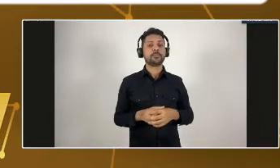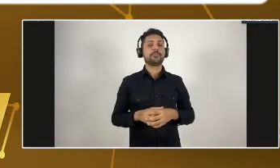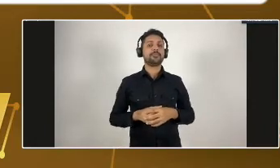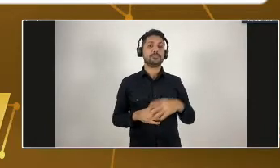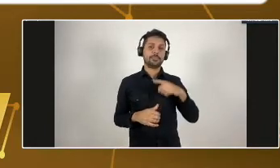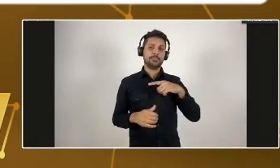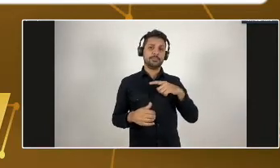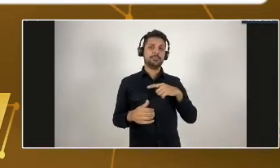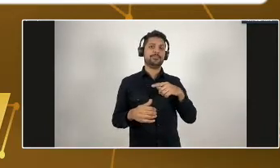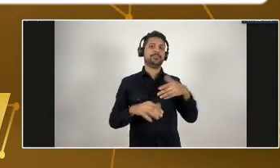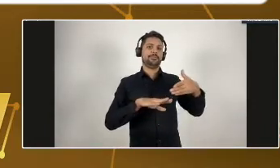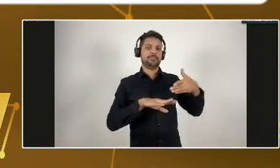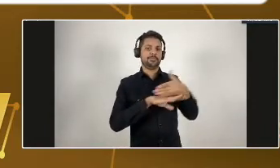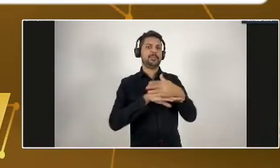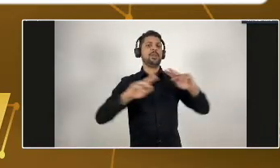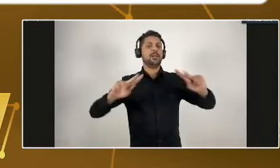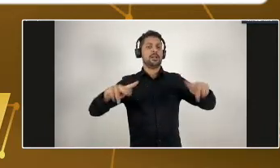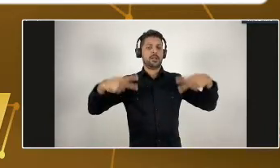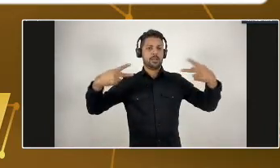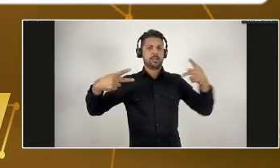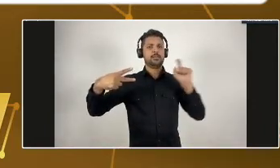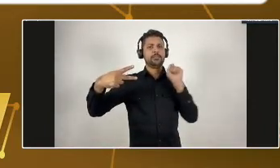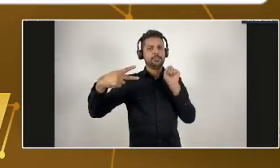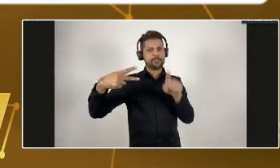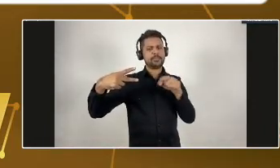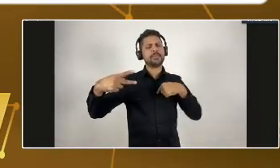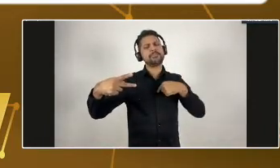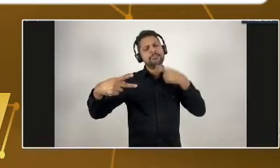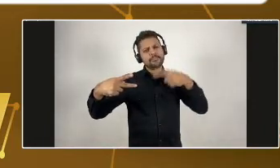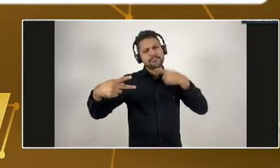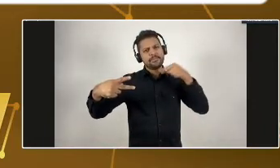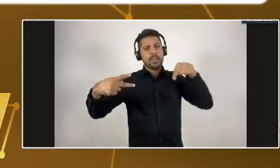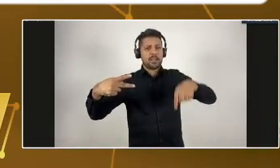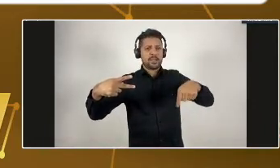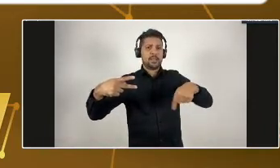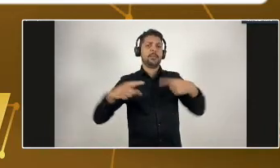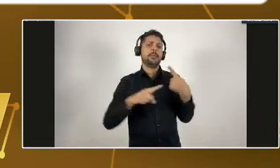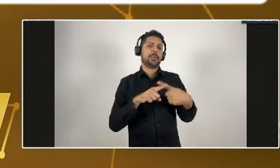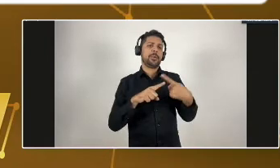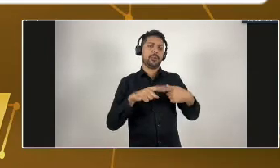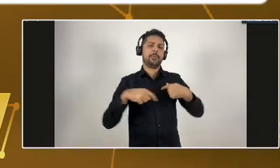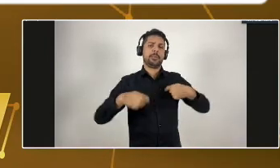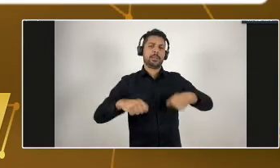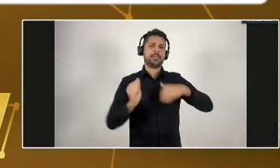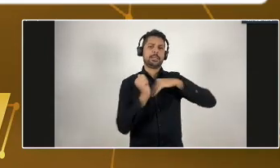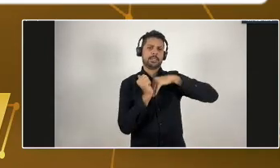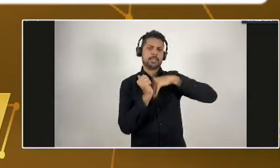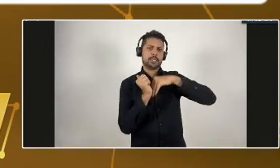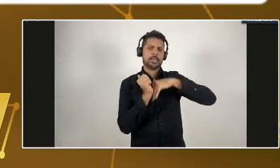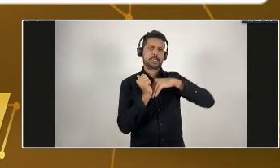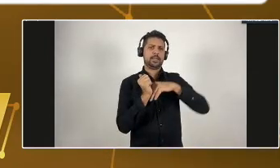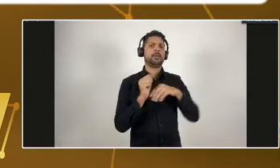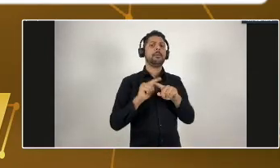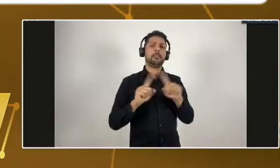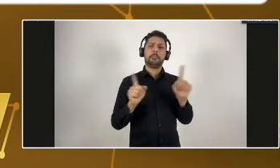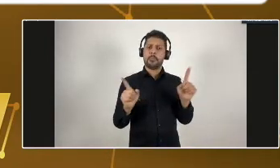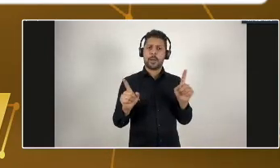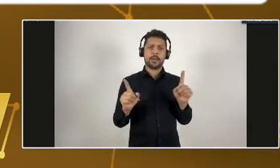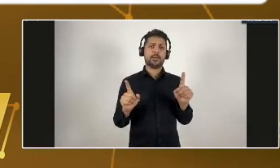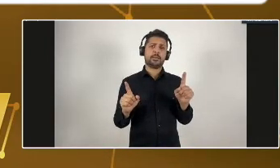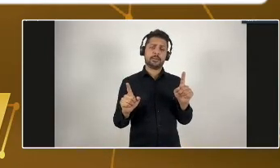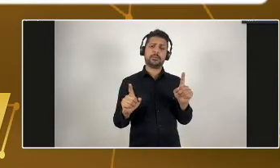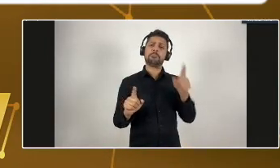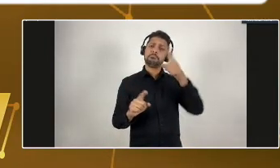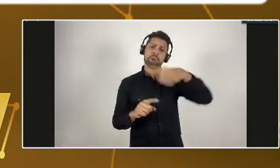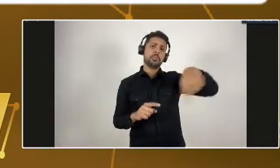link. Aqui eu não vou conseguir, porque eu preciso de senha, mas fica disponível para